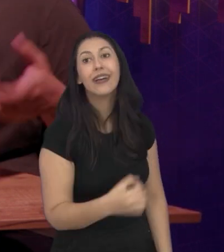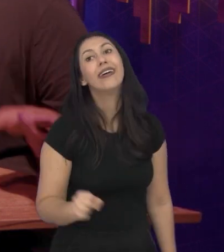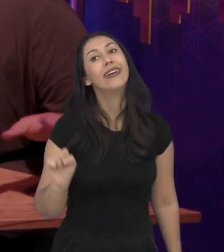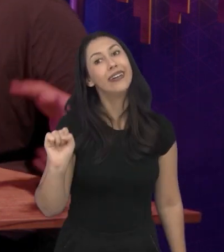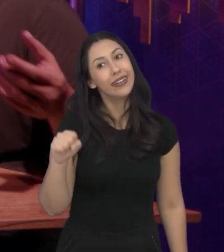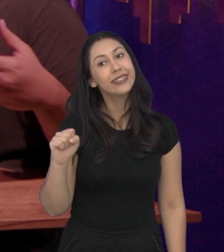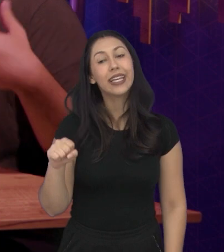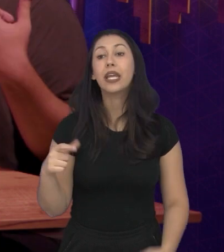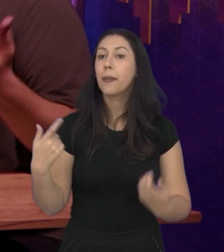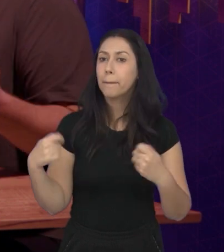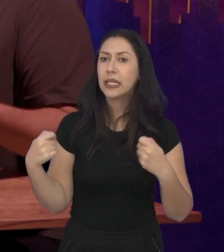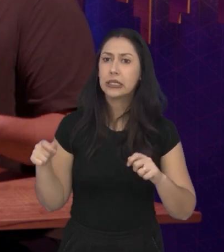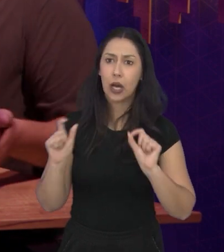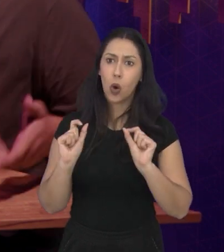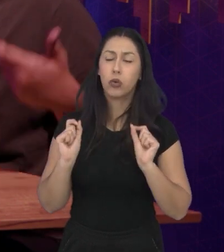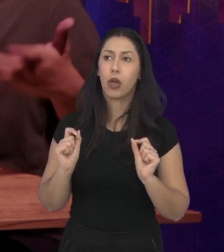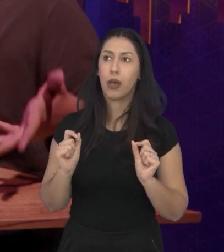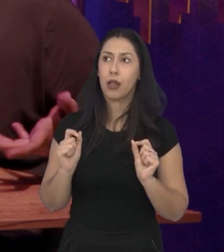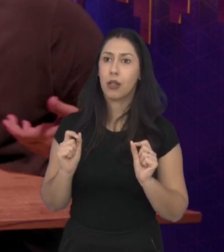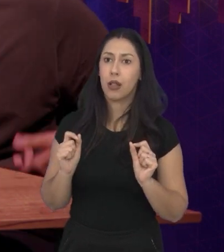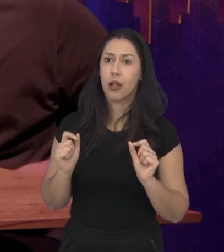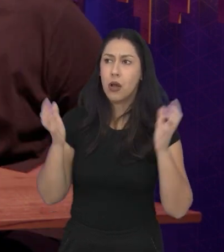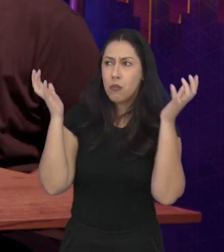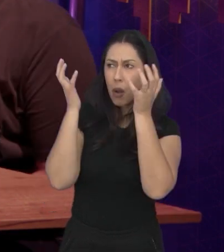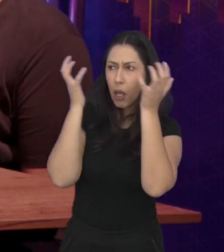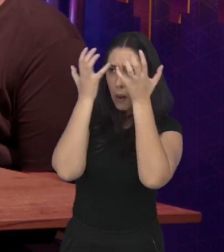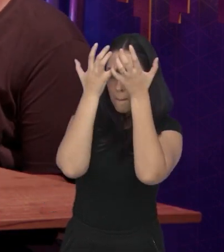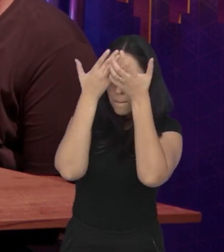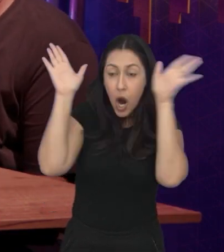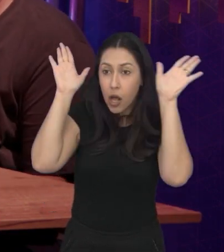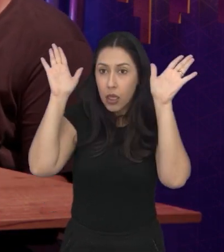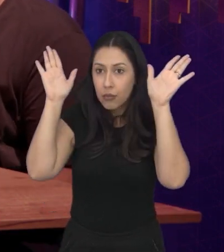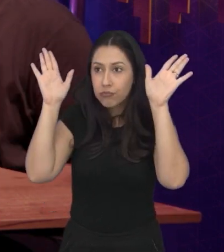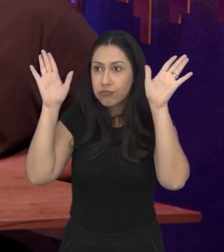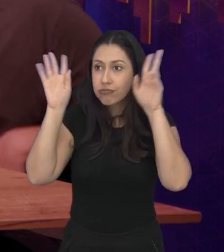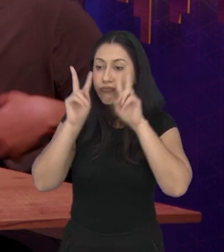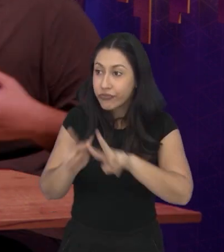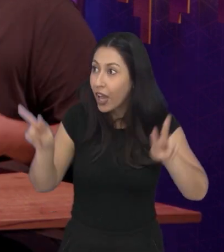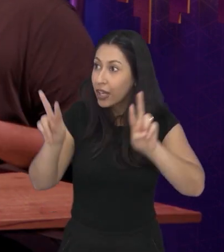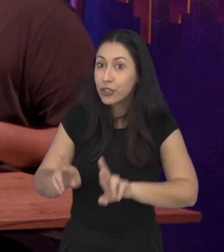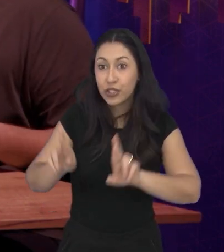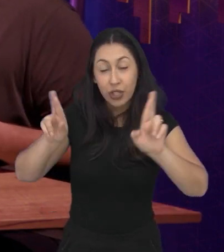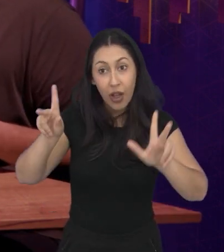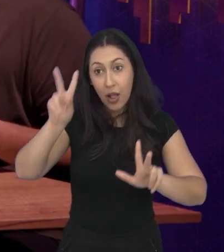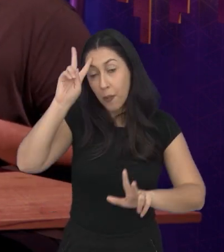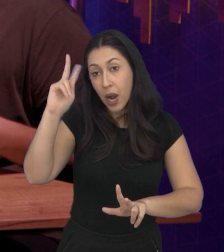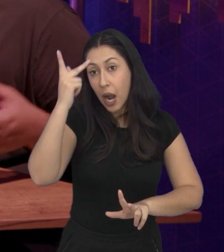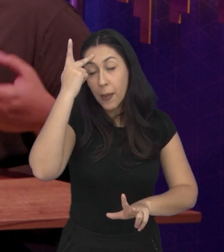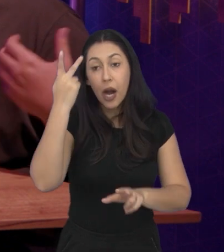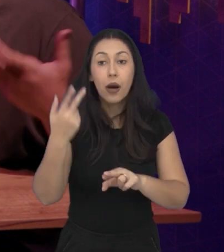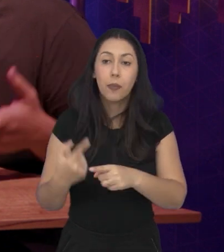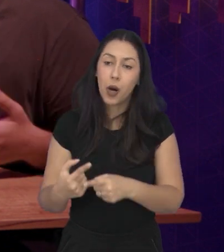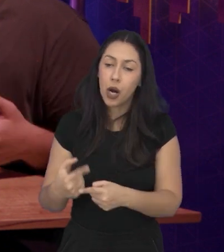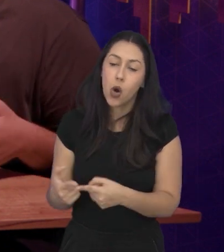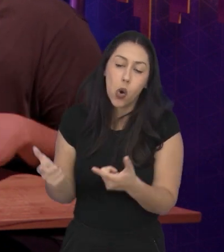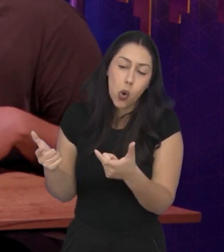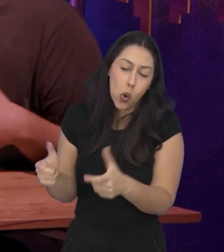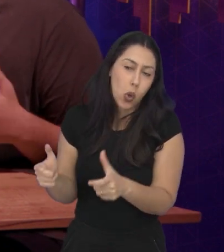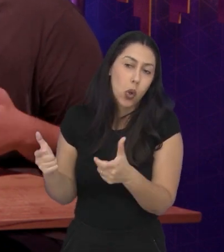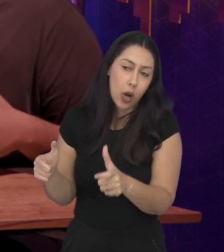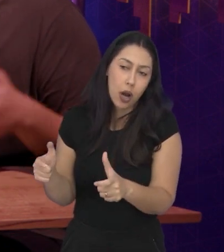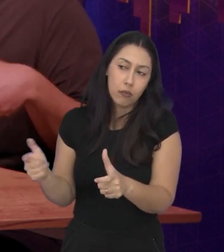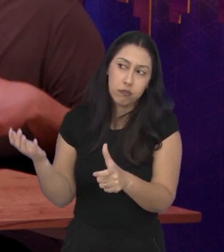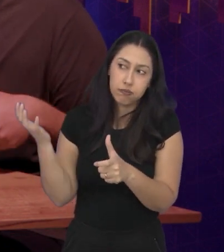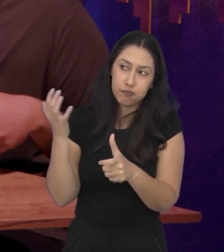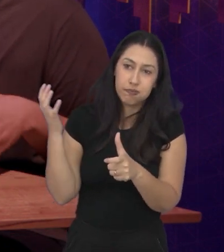a famosa quebrada da bolha, né? Quebrar a bolha. Então, realmente, o ambiente que a gente está inserido, né, conta muito.